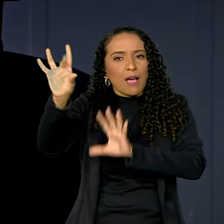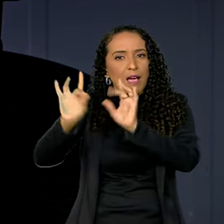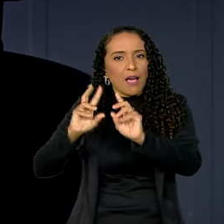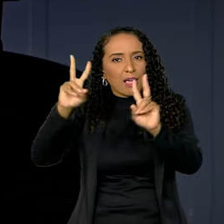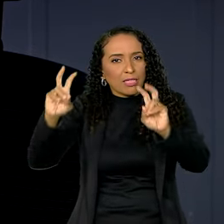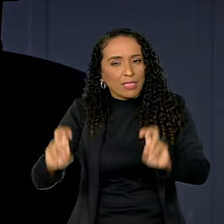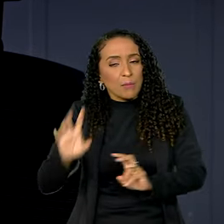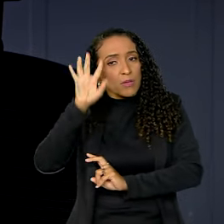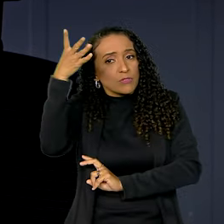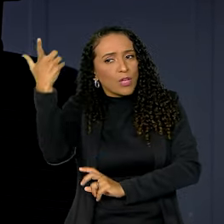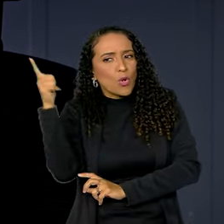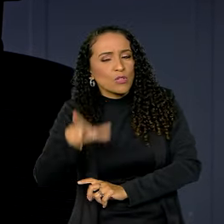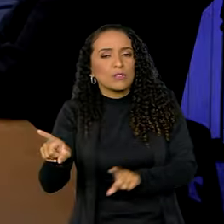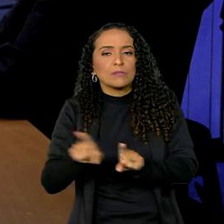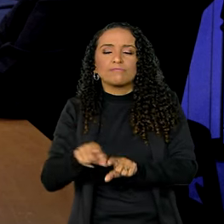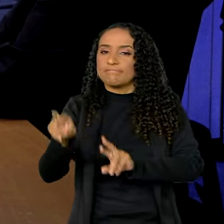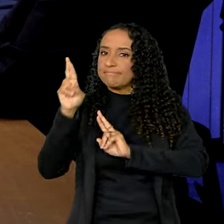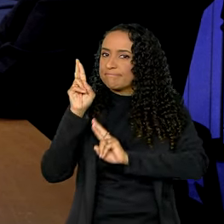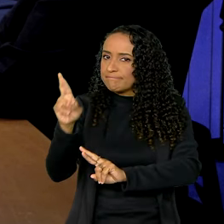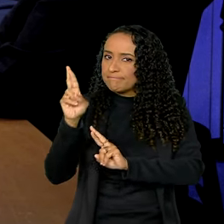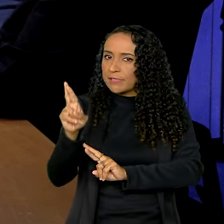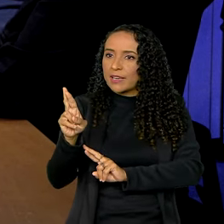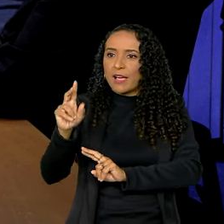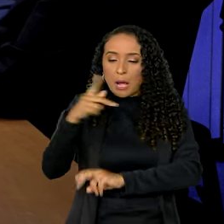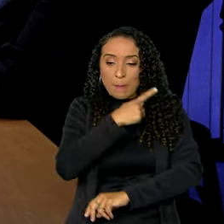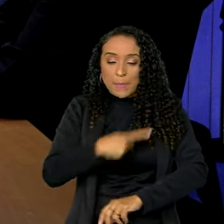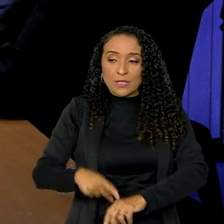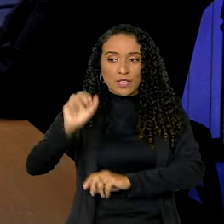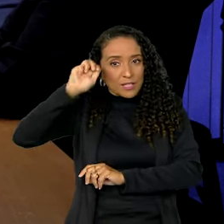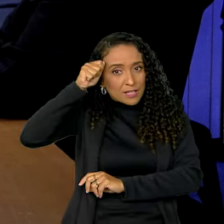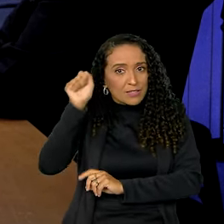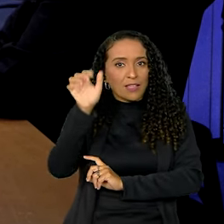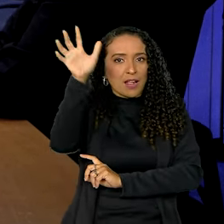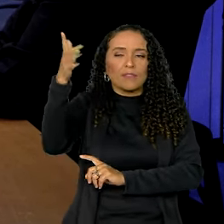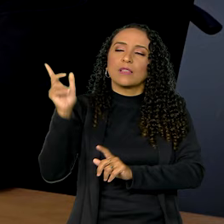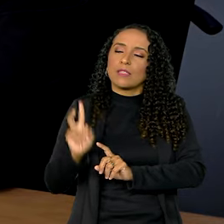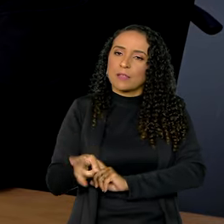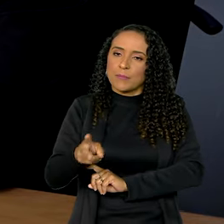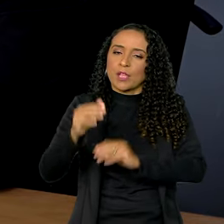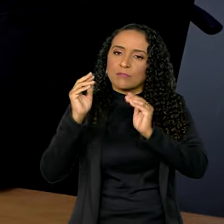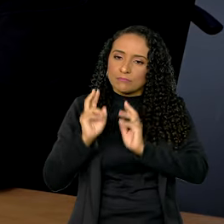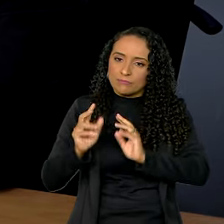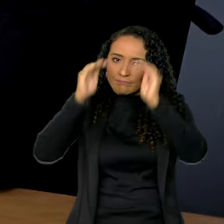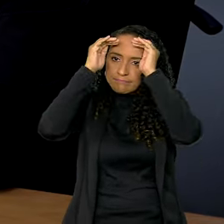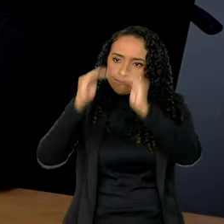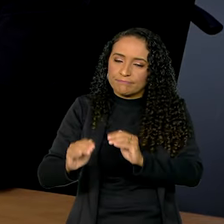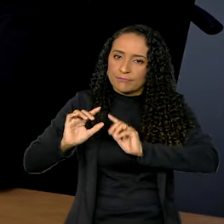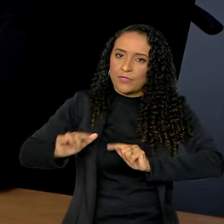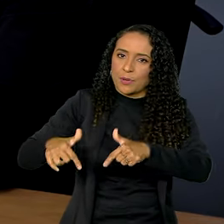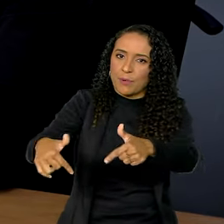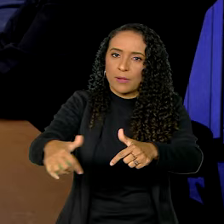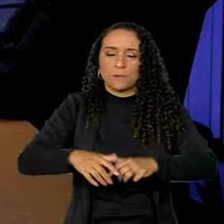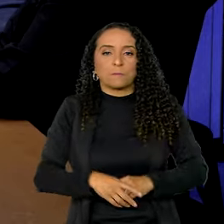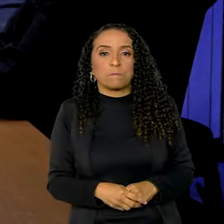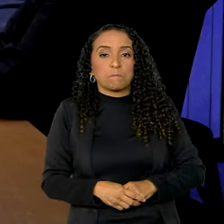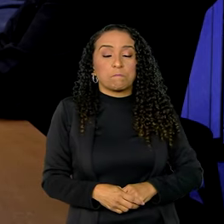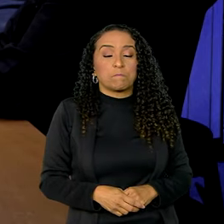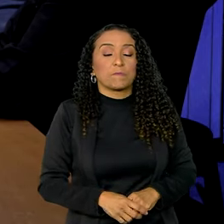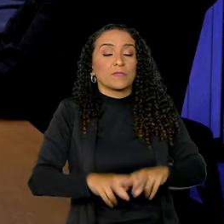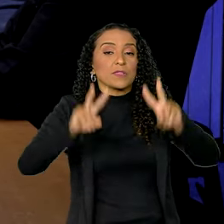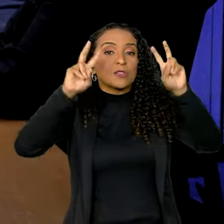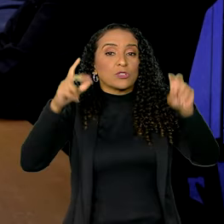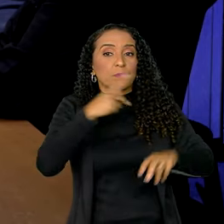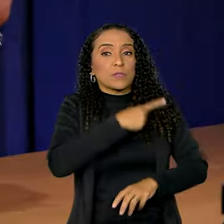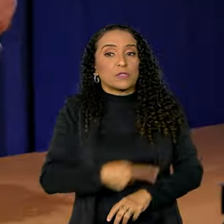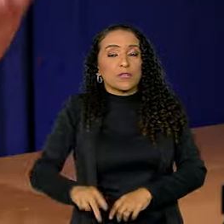resultados alcançados e esperar que a presidência Sula africana também siga com esse importante trabalho pra frente sobre isso da presidência